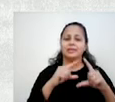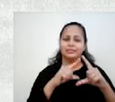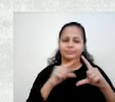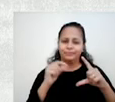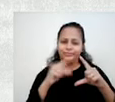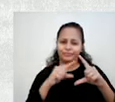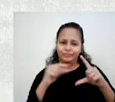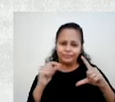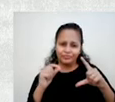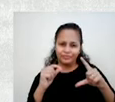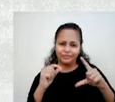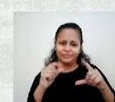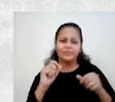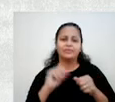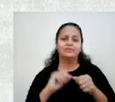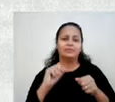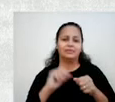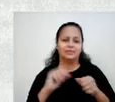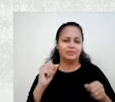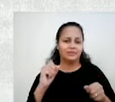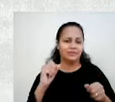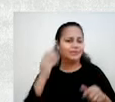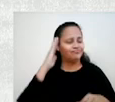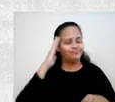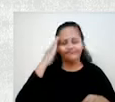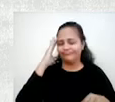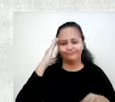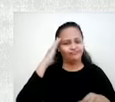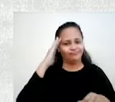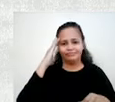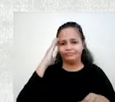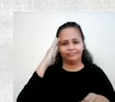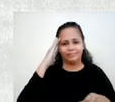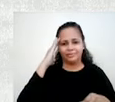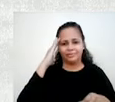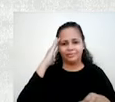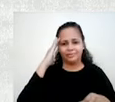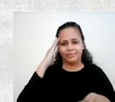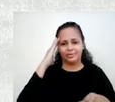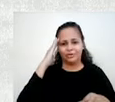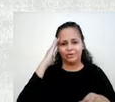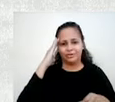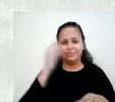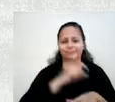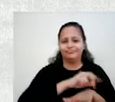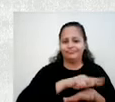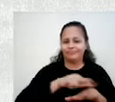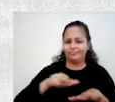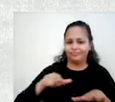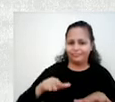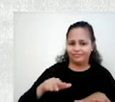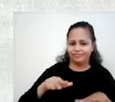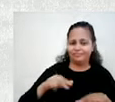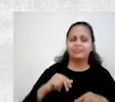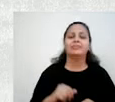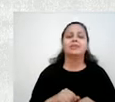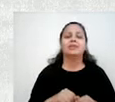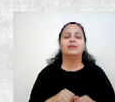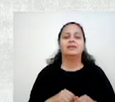à cidade era incompreensível para a maior parte dos islâmicos. Para os